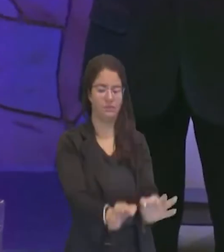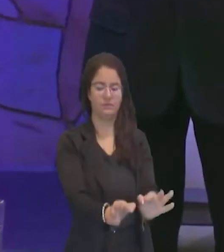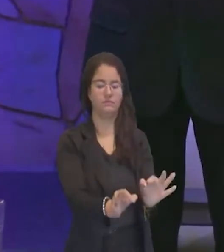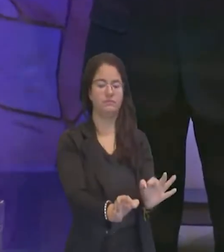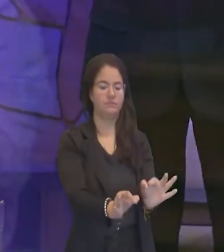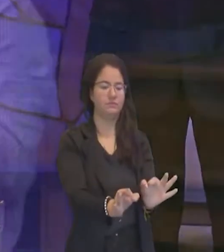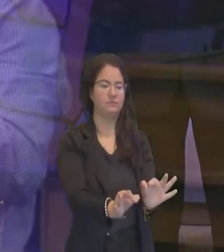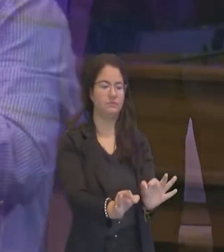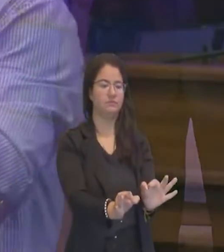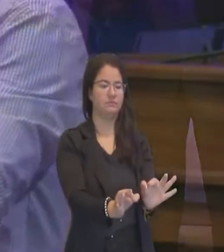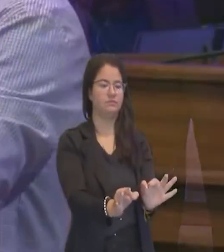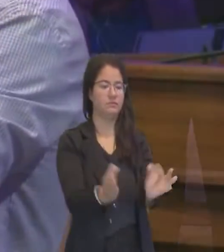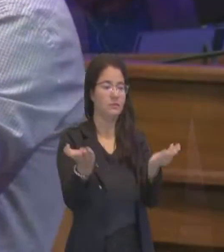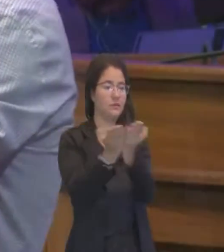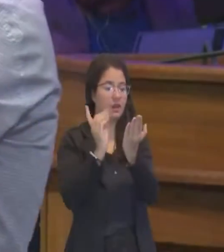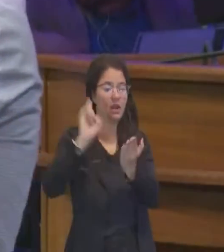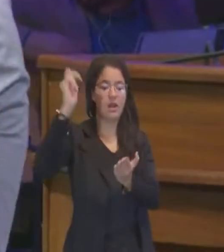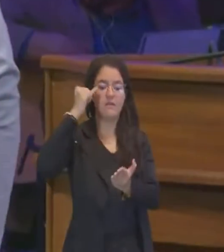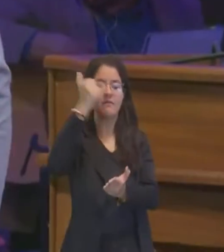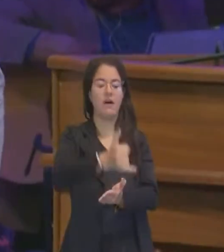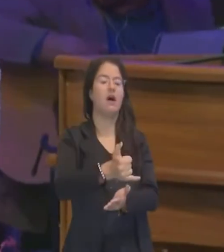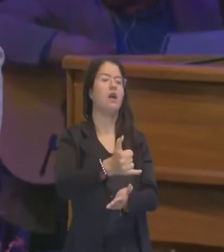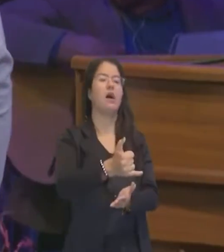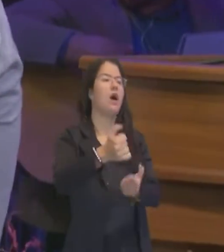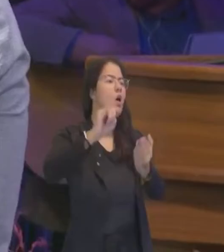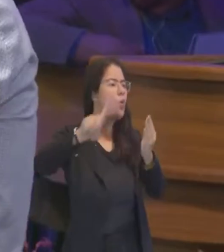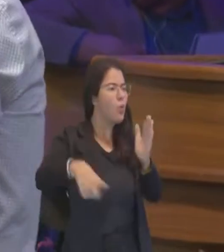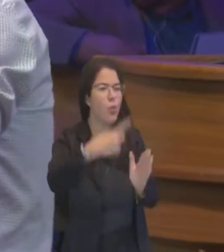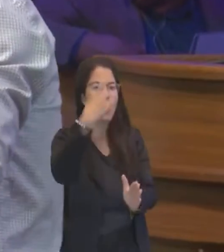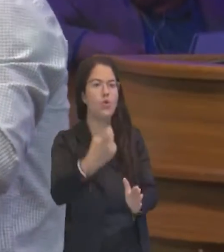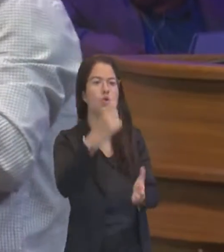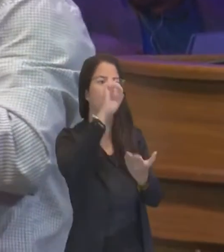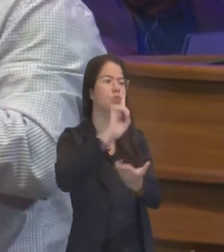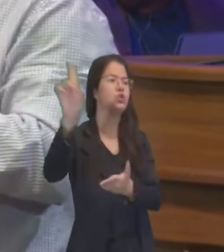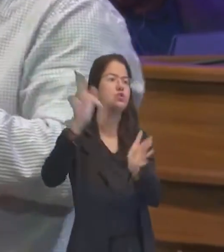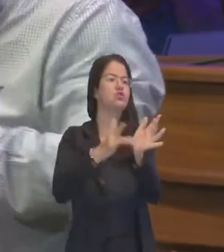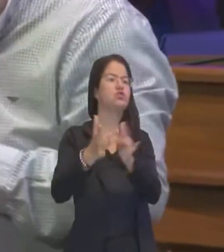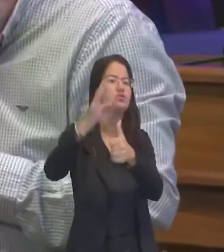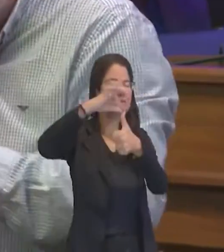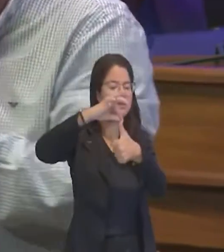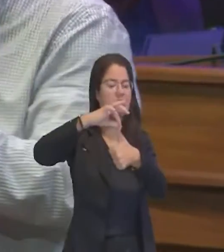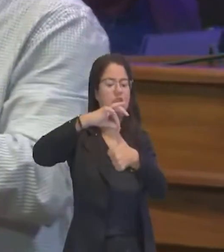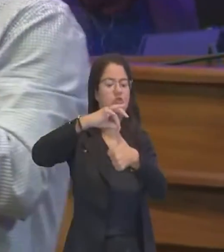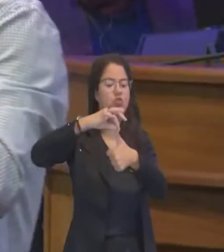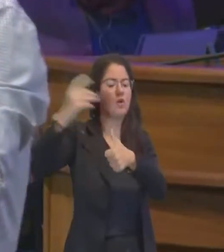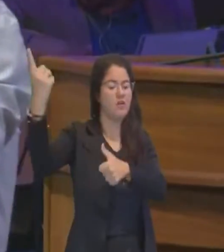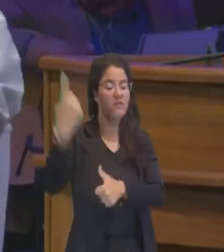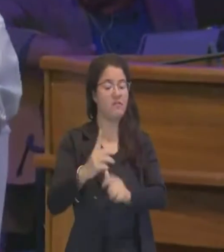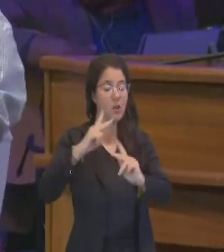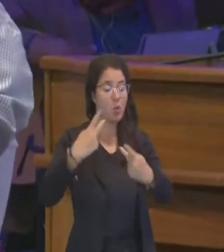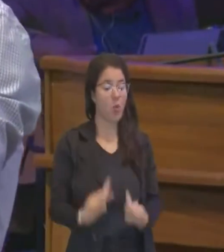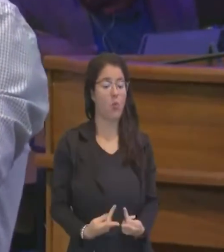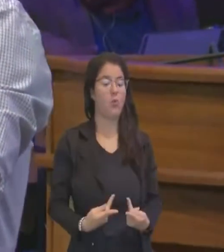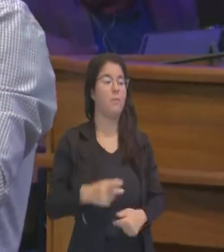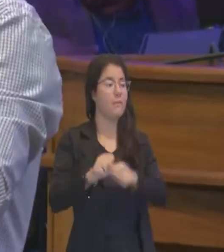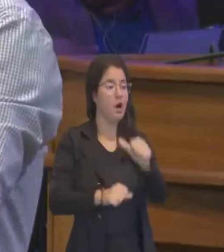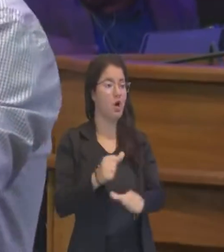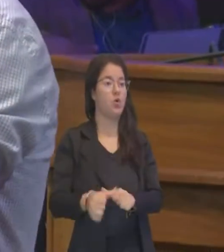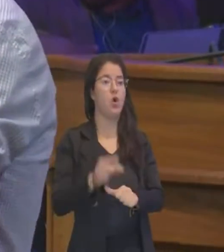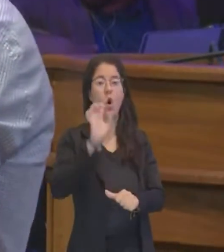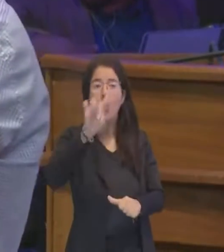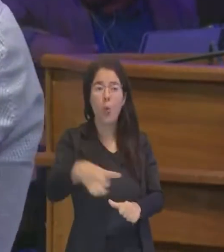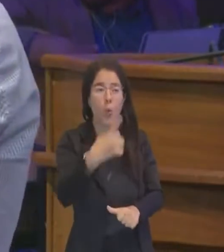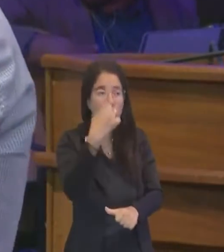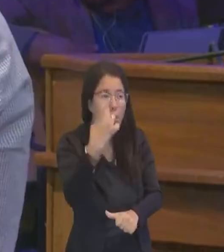há um só Deus e um só mediador entre Deus e os homens, Jesus Cristo, o homem, é o único mediador que existe, é a